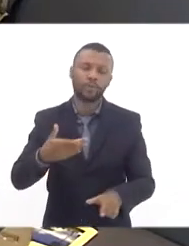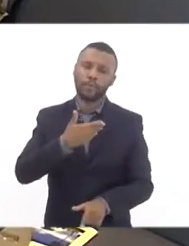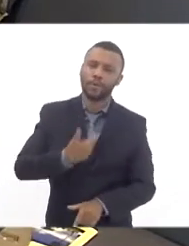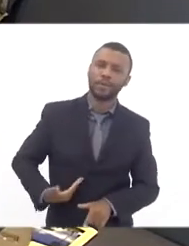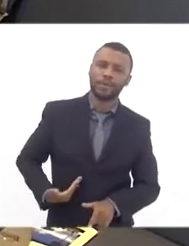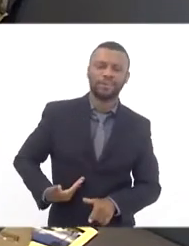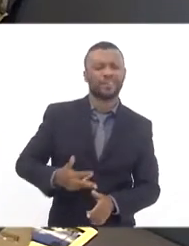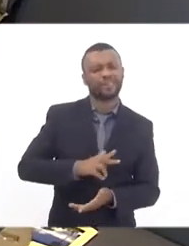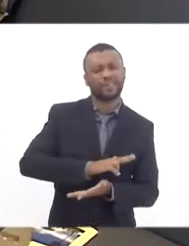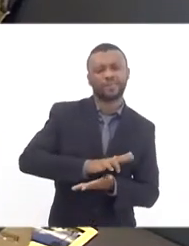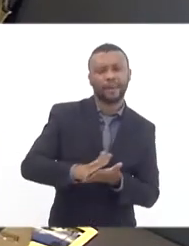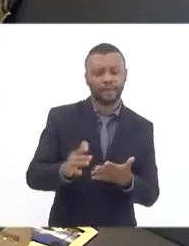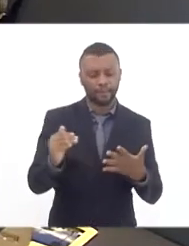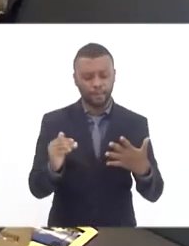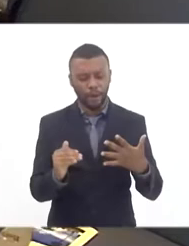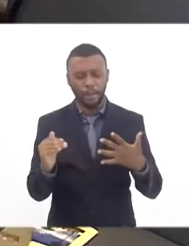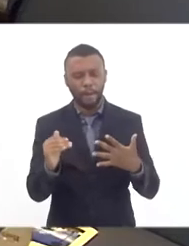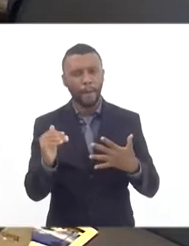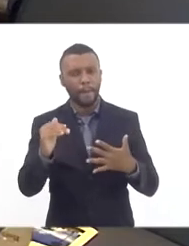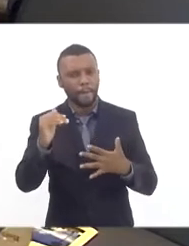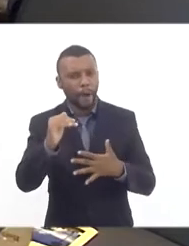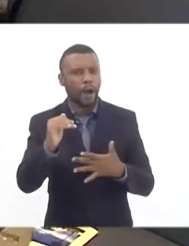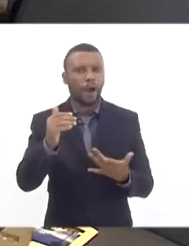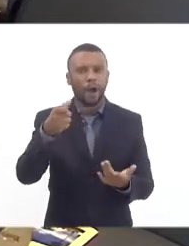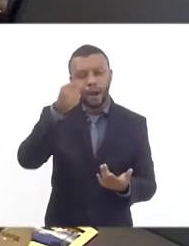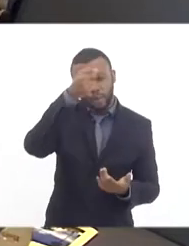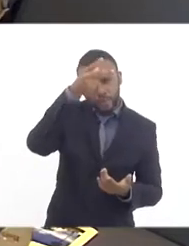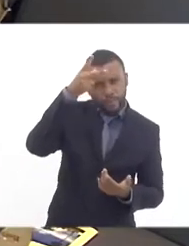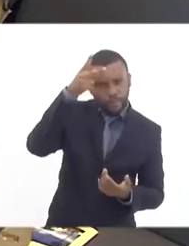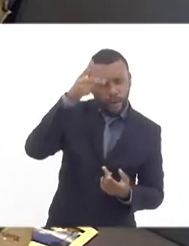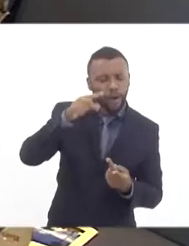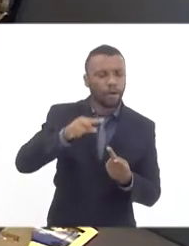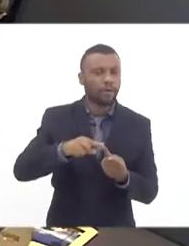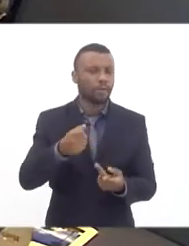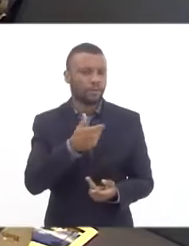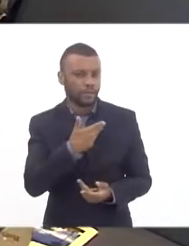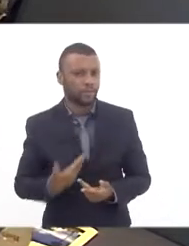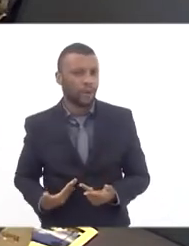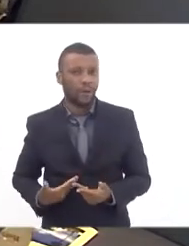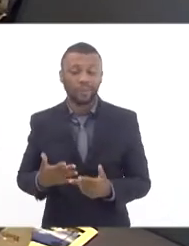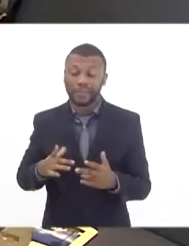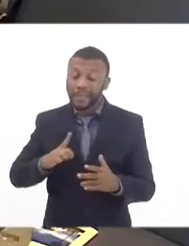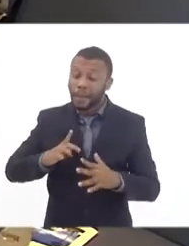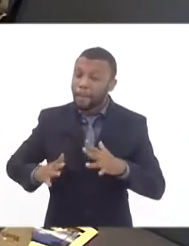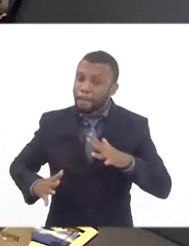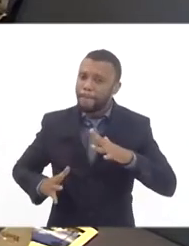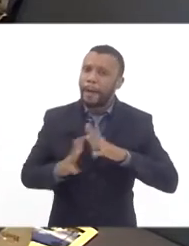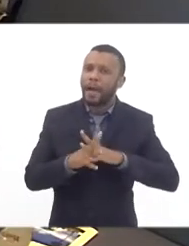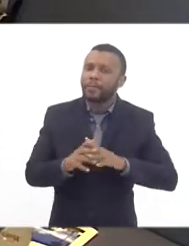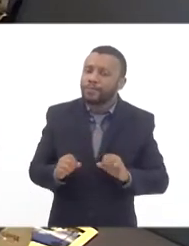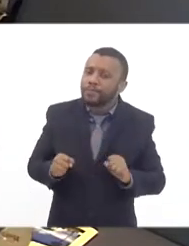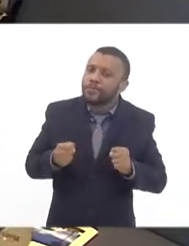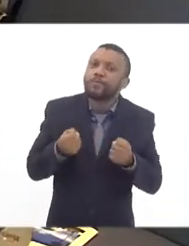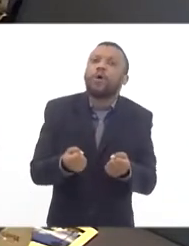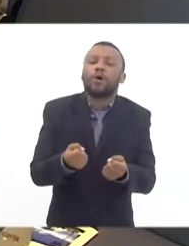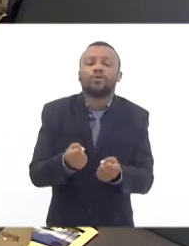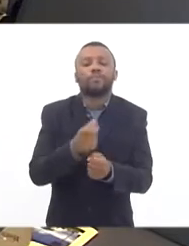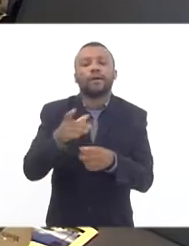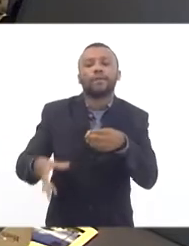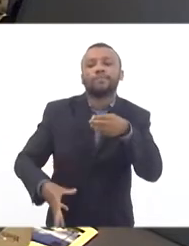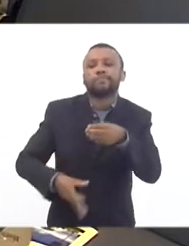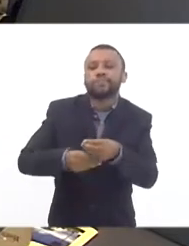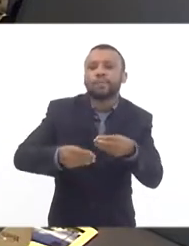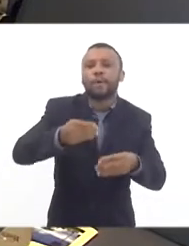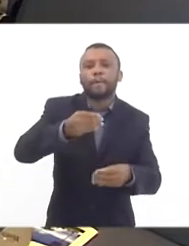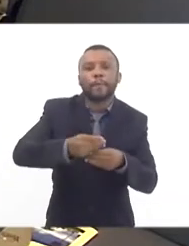esferas, municipal, estadual, para trazer o máximo possível de esforços para agregar nessa construção da Fazenda